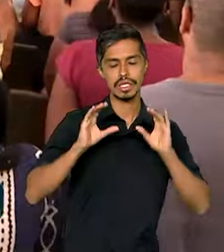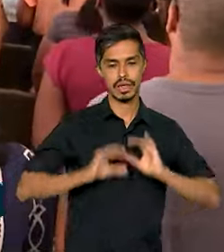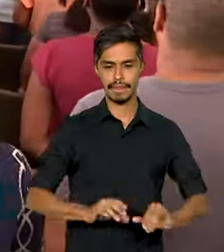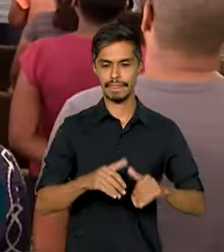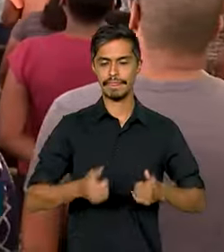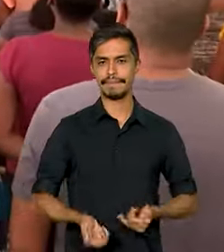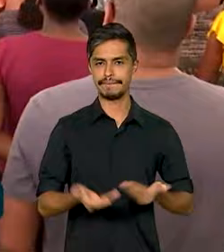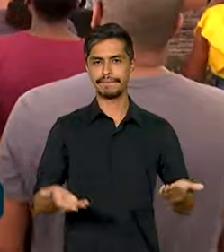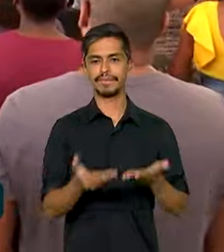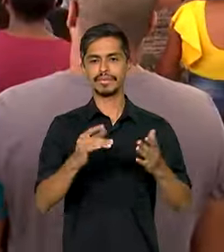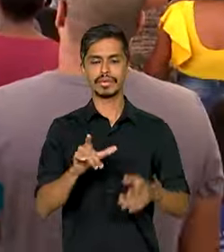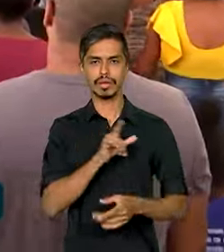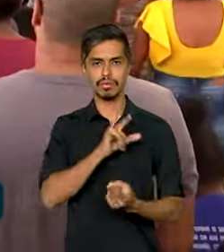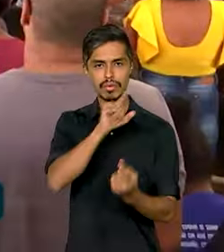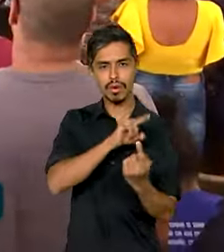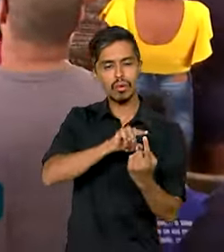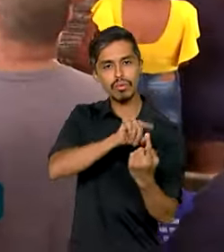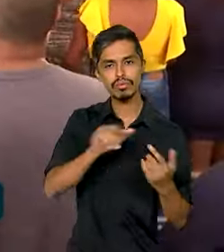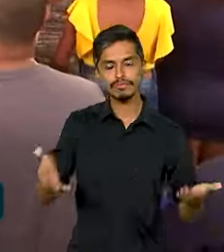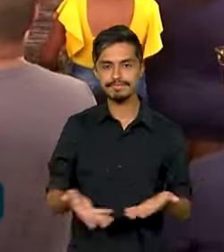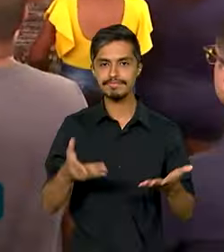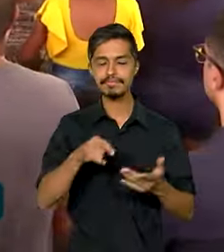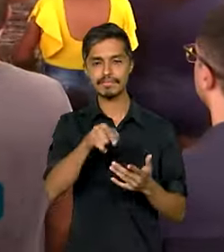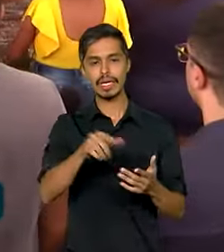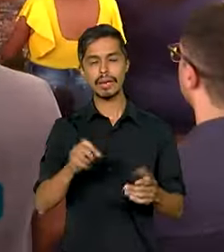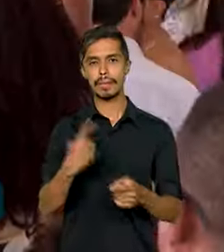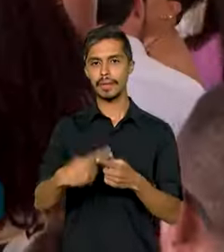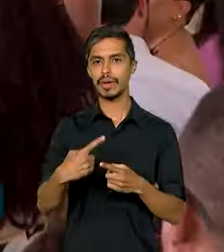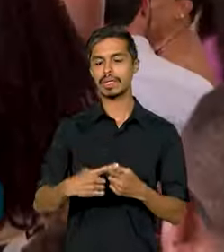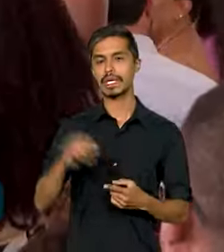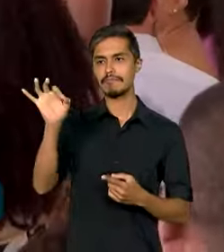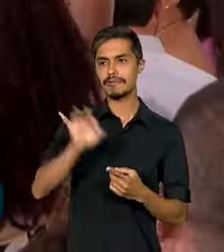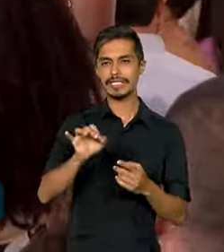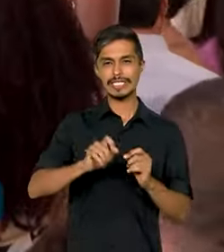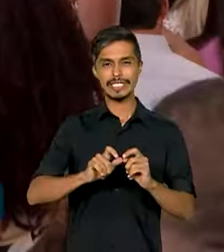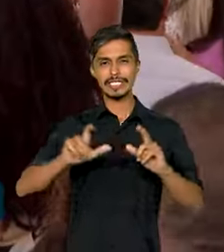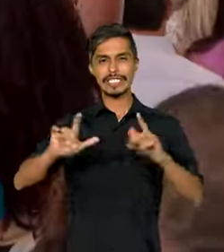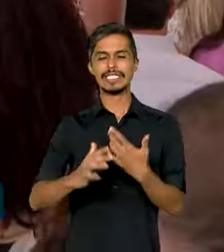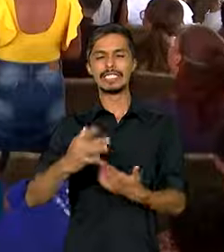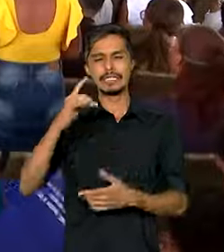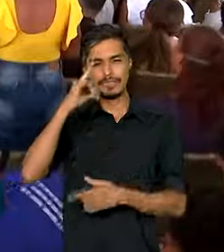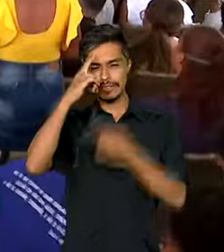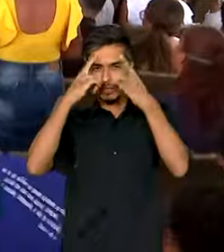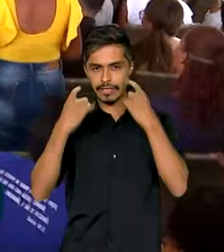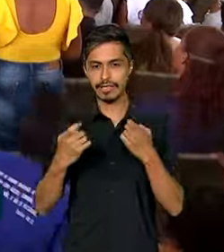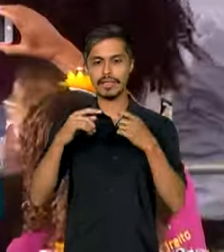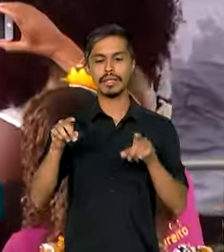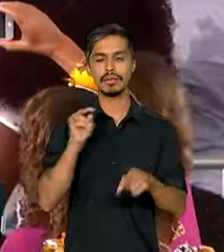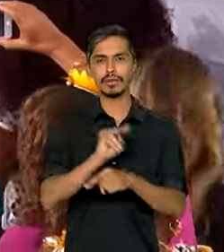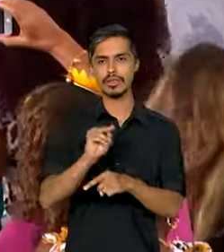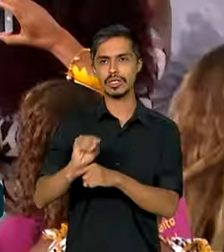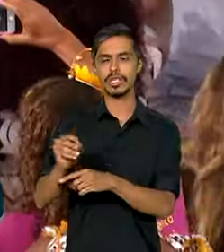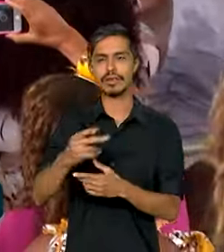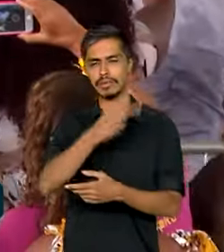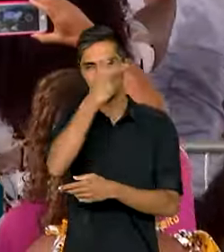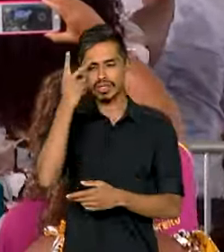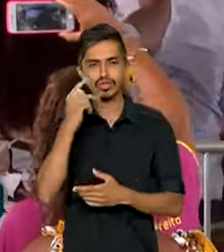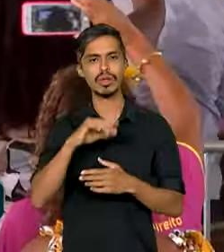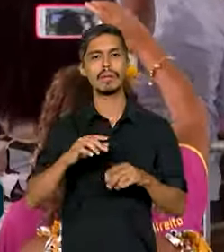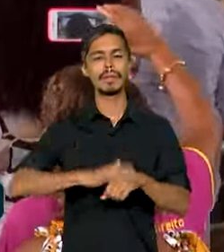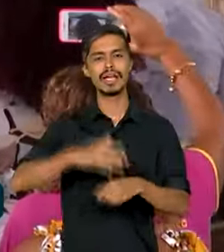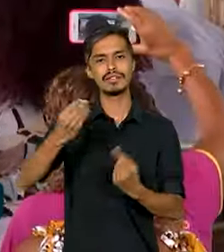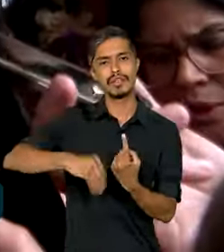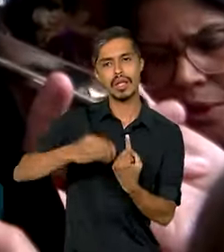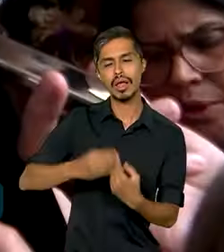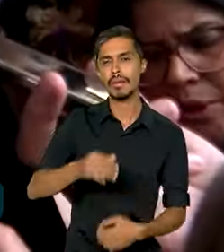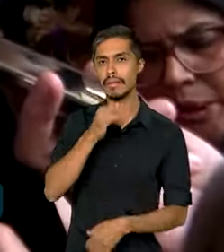Obu territórios comos indicadores de violência e proteger públicos mais vulneráveis entre eles as